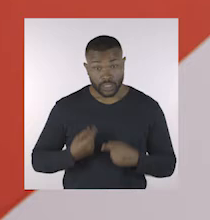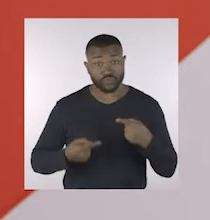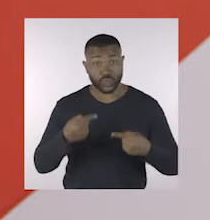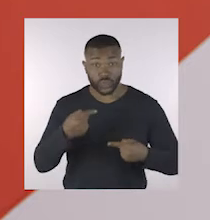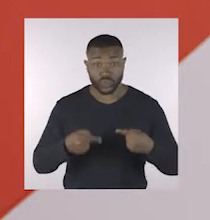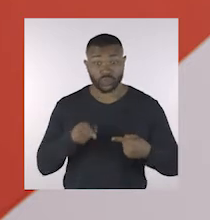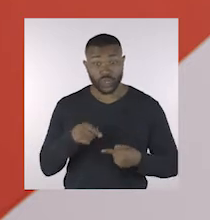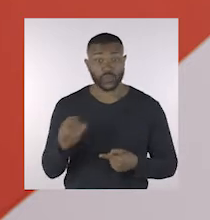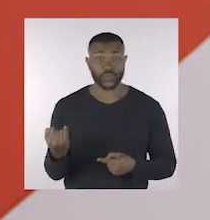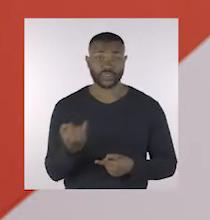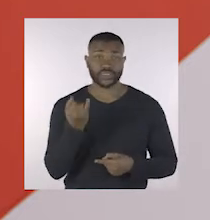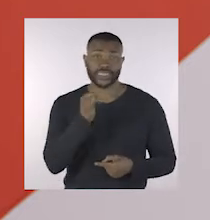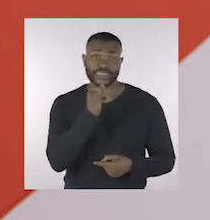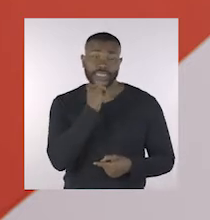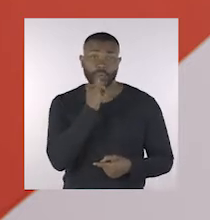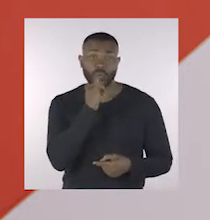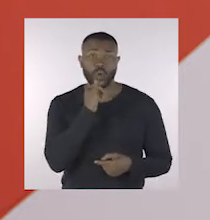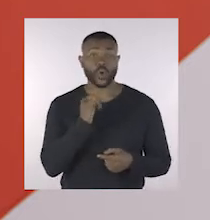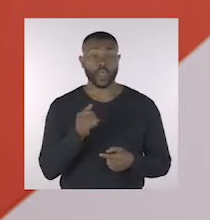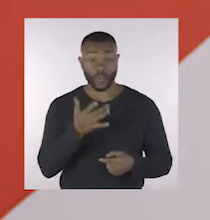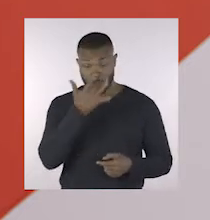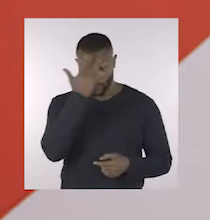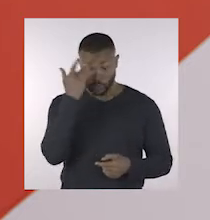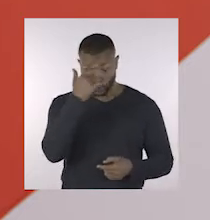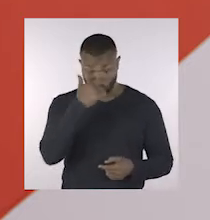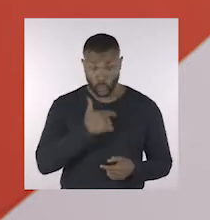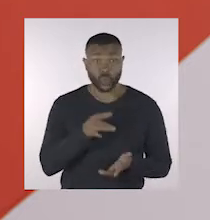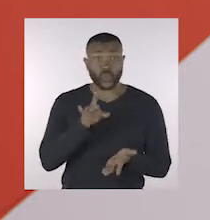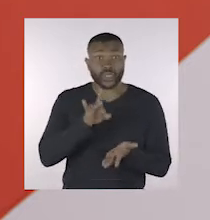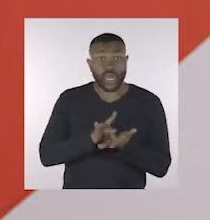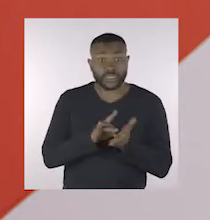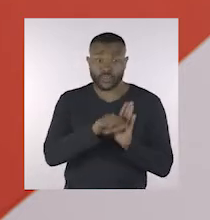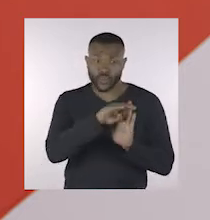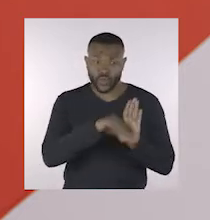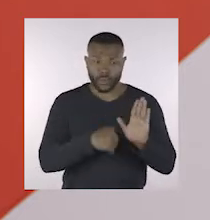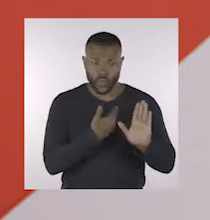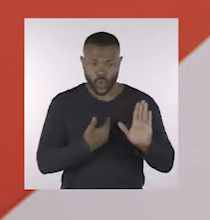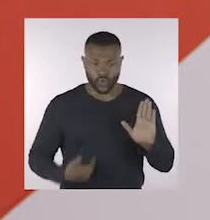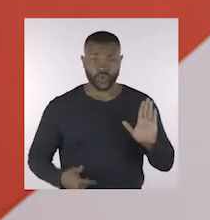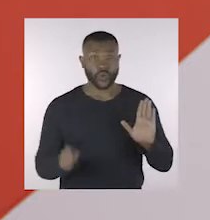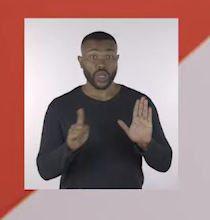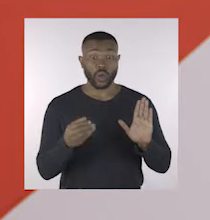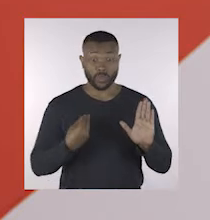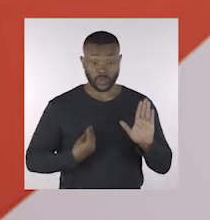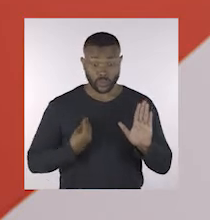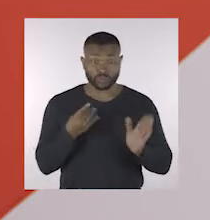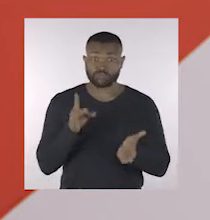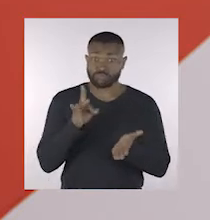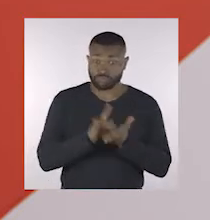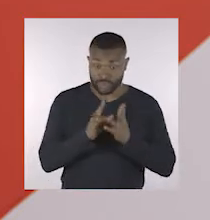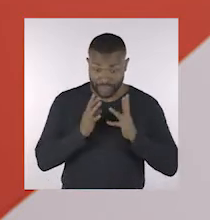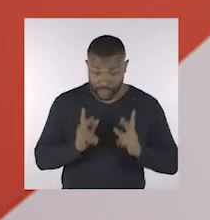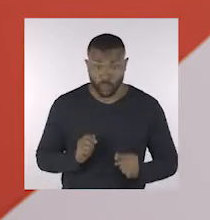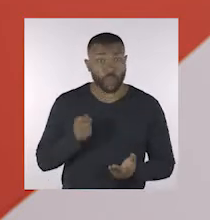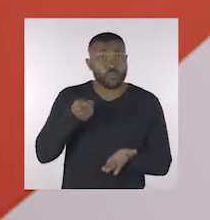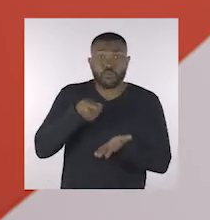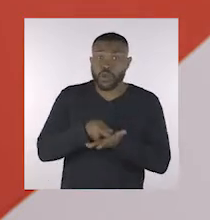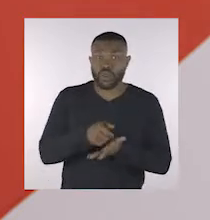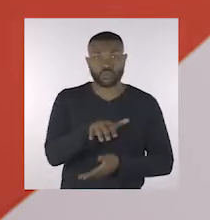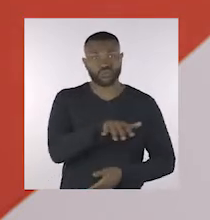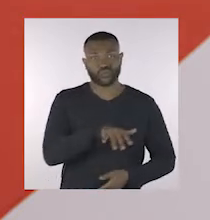acham que ser honesto não é um programa de governo ser honesto é uma obrigação de todos e de todas